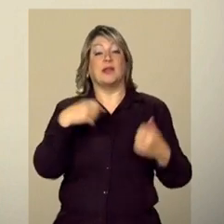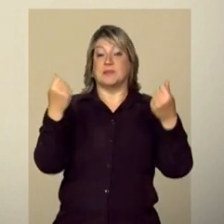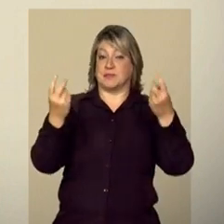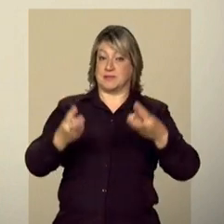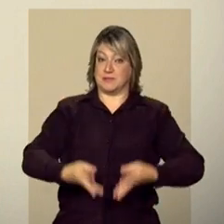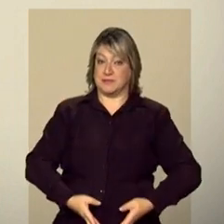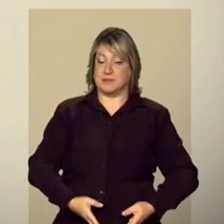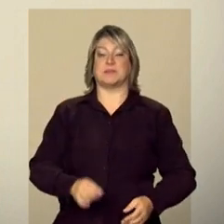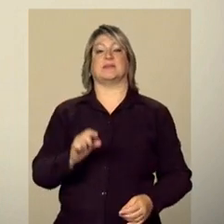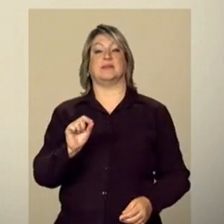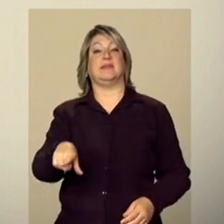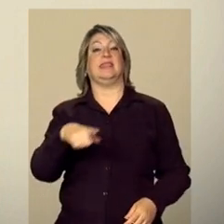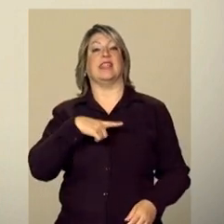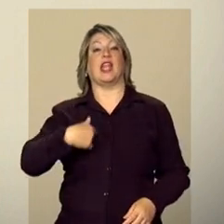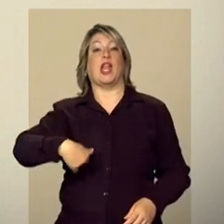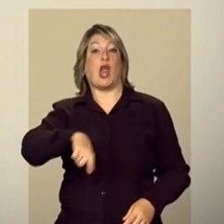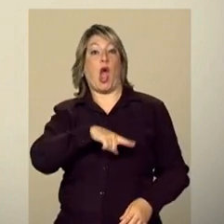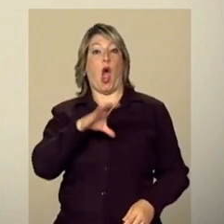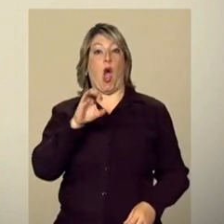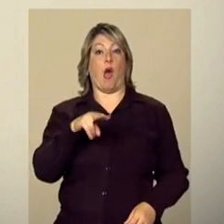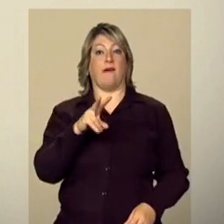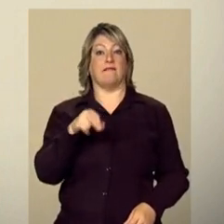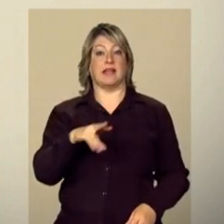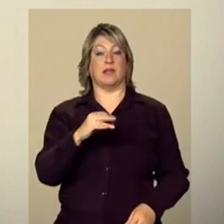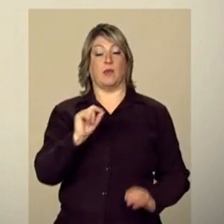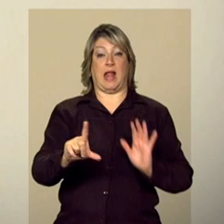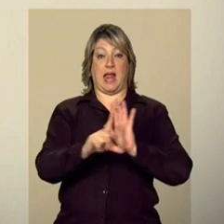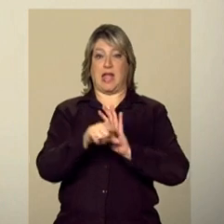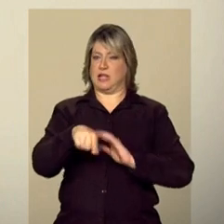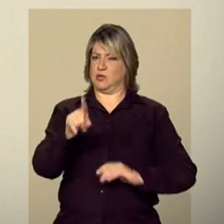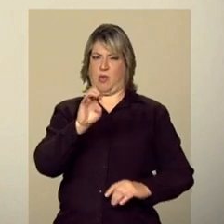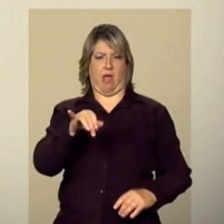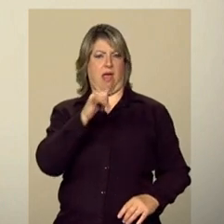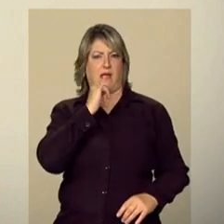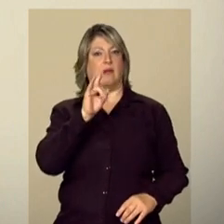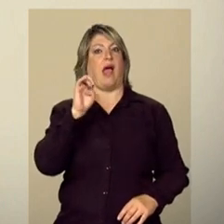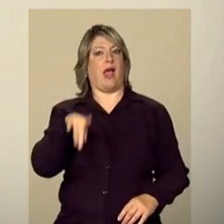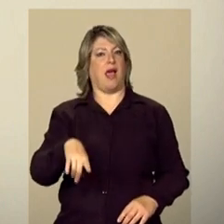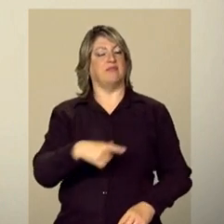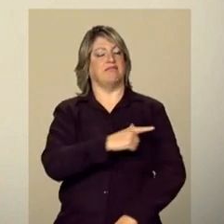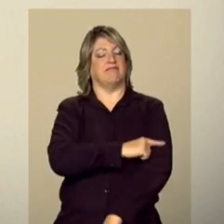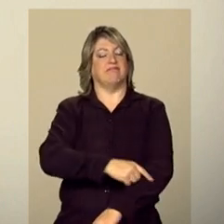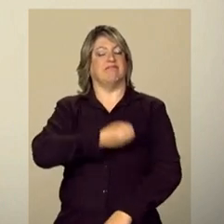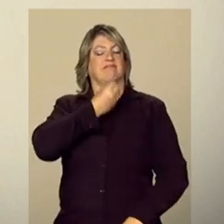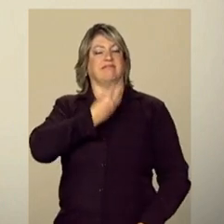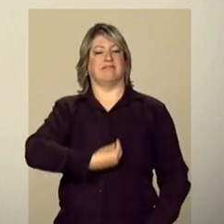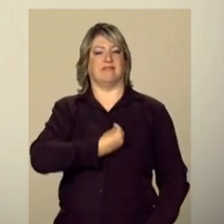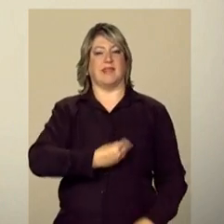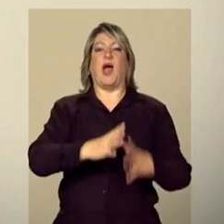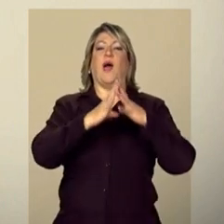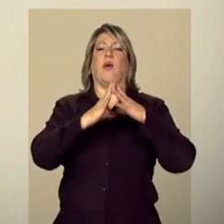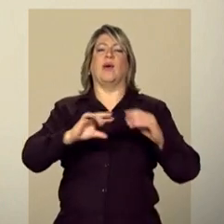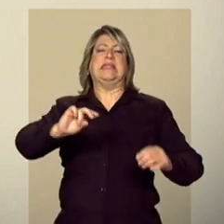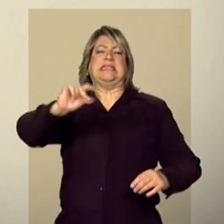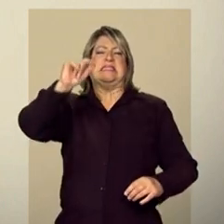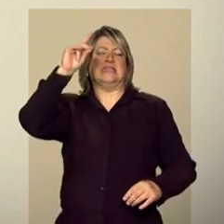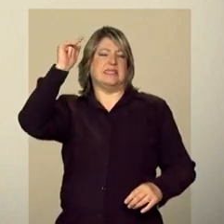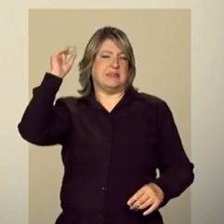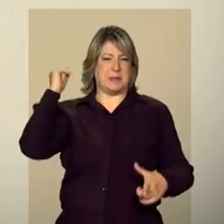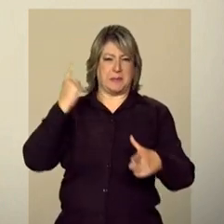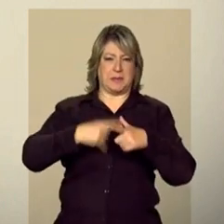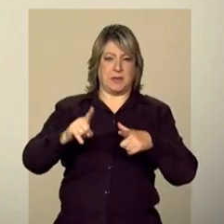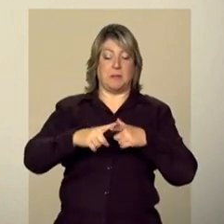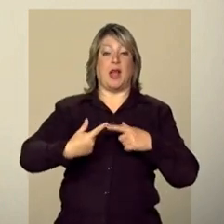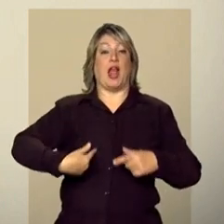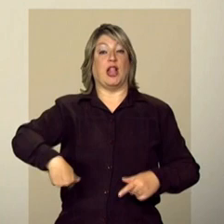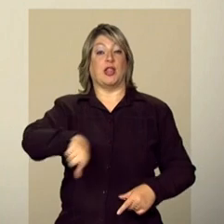convenção Isso não é coisa toa Isto é dignidade resolve antigo problema